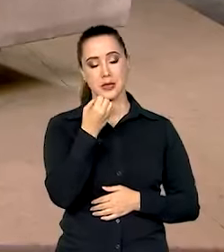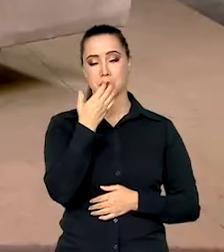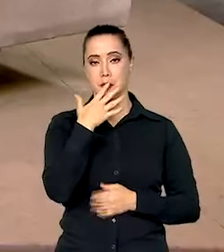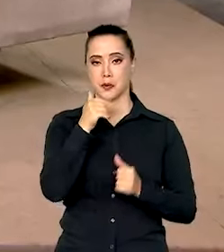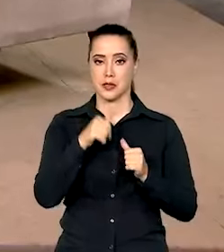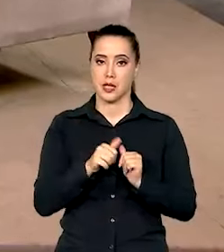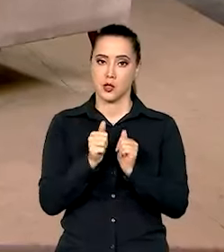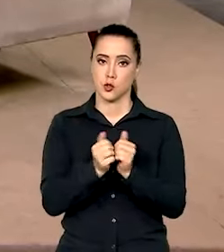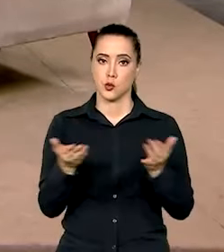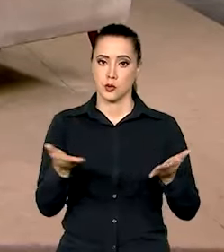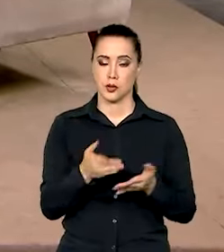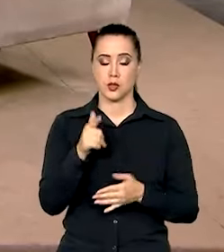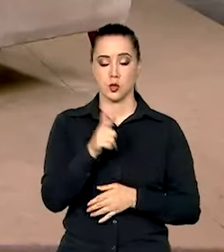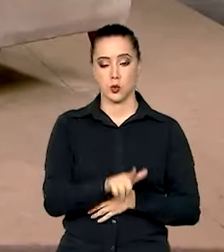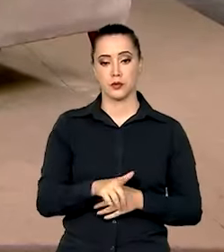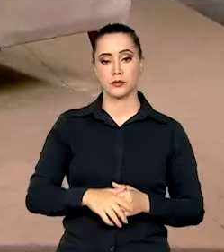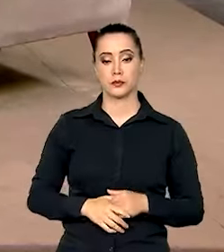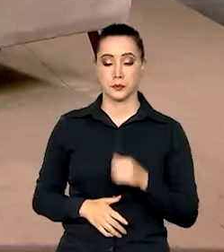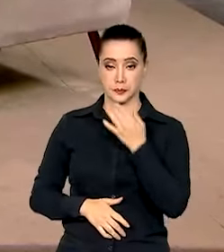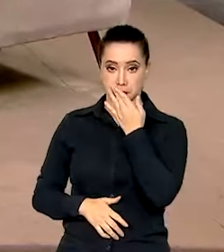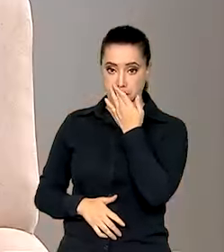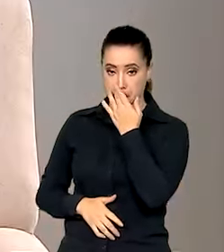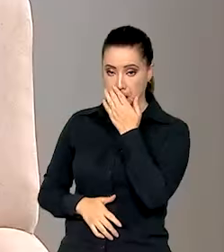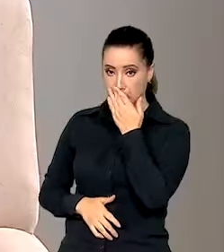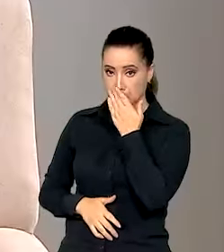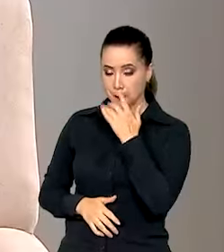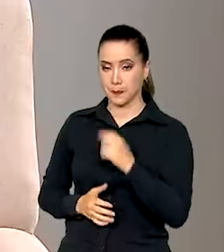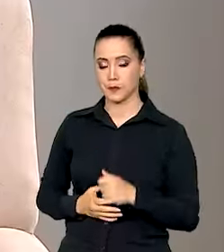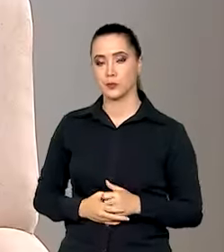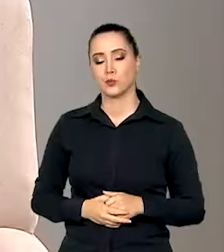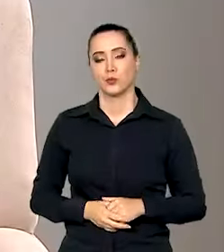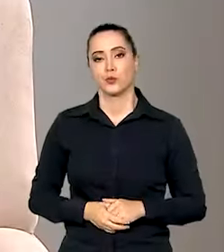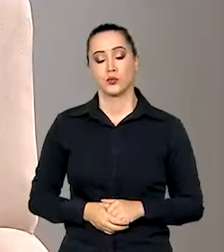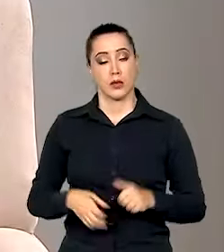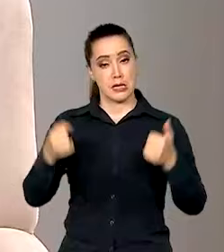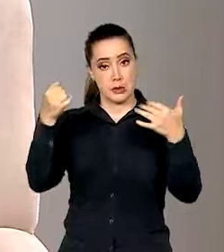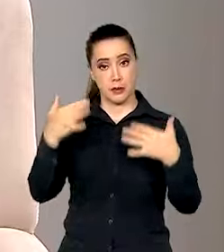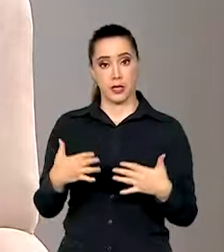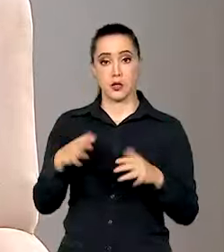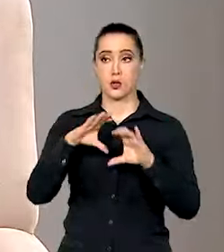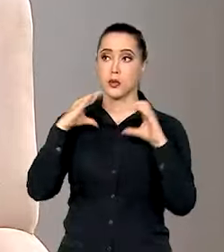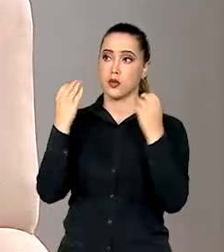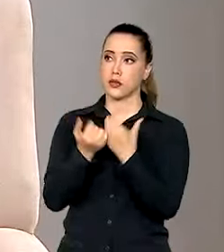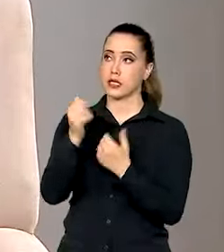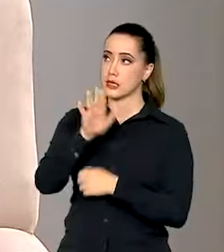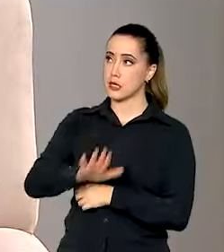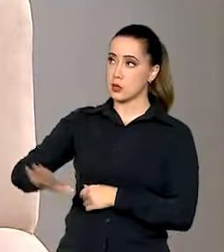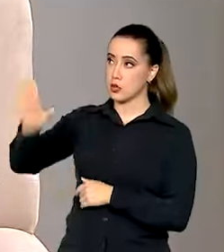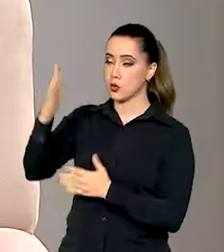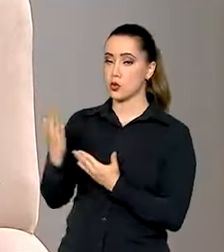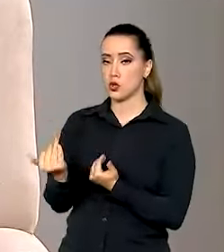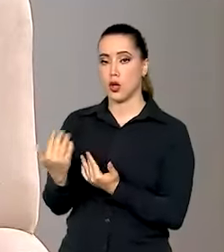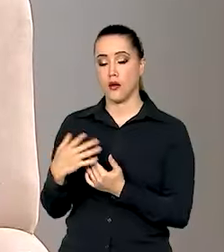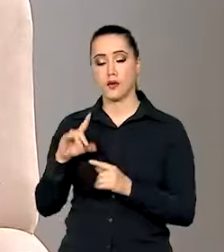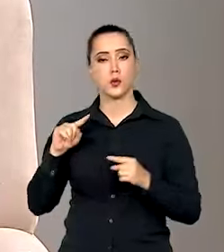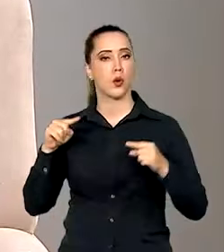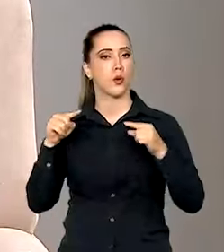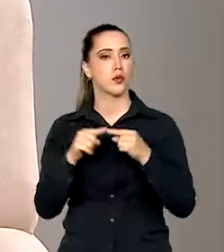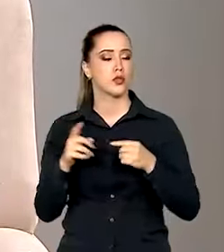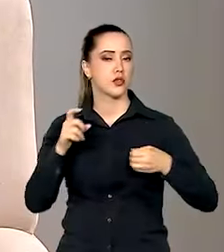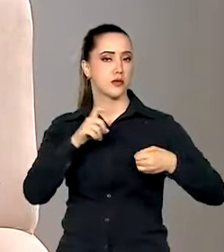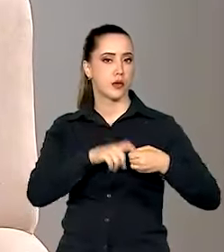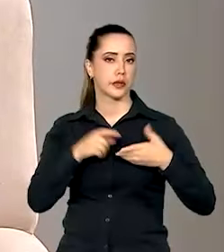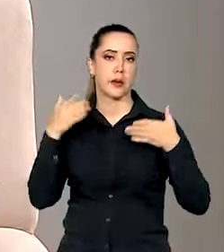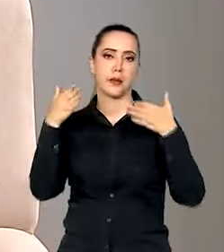novamente. Ótimo. Falando então sobre a Conferência Nacional da Juventude, eu começo lhe perguntando, o objetivo de retomar a participação